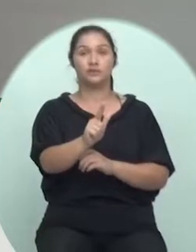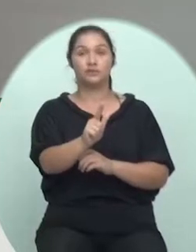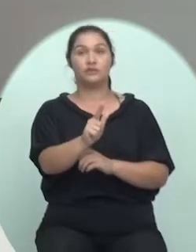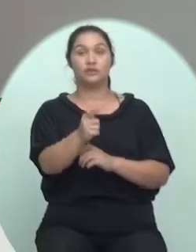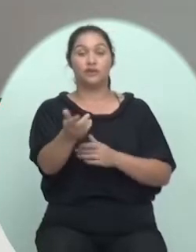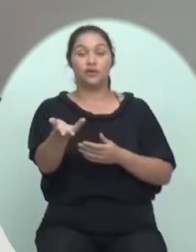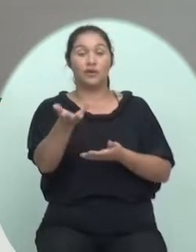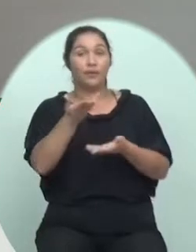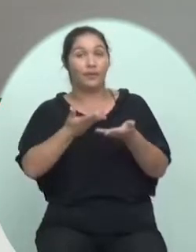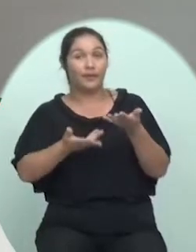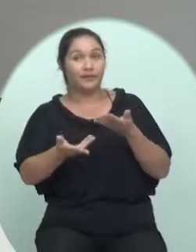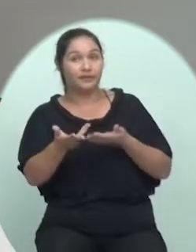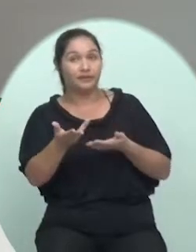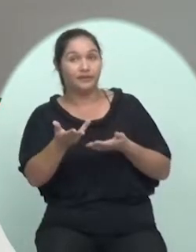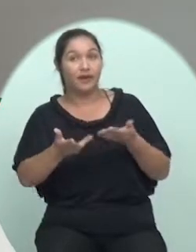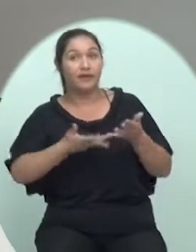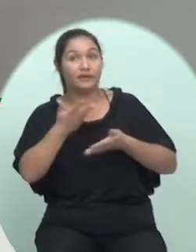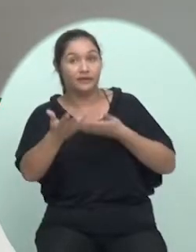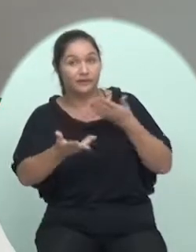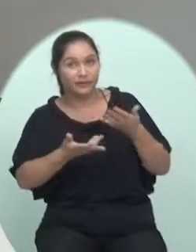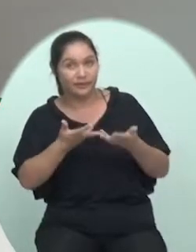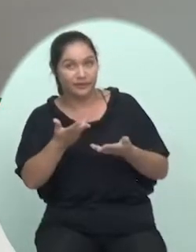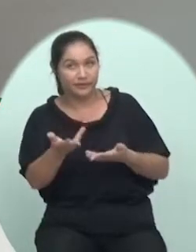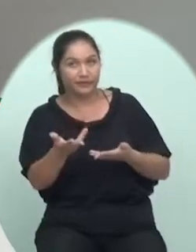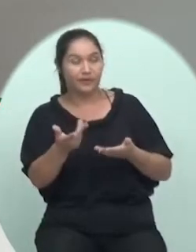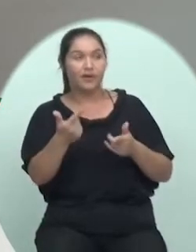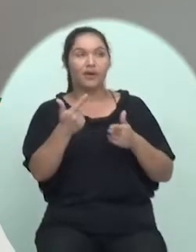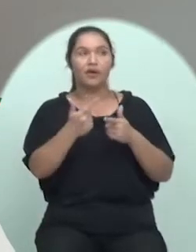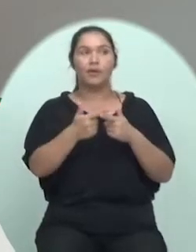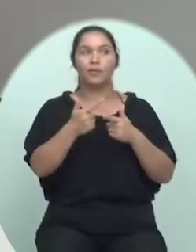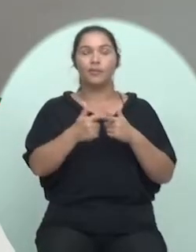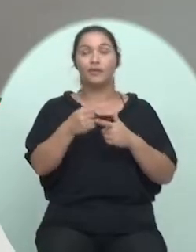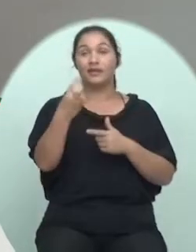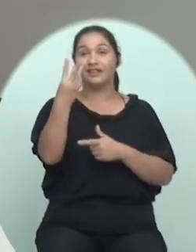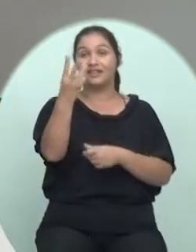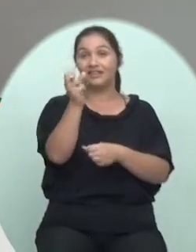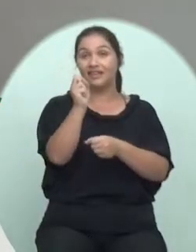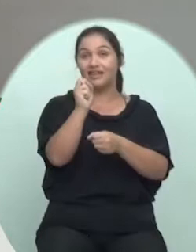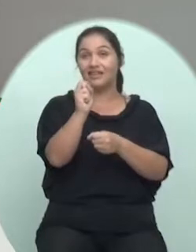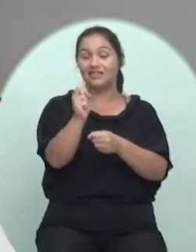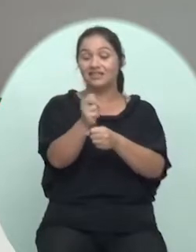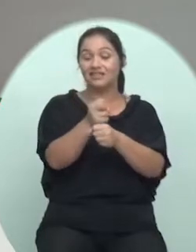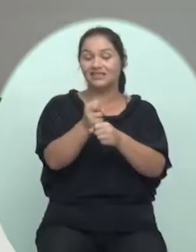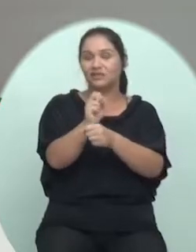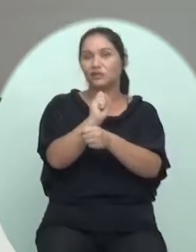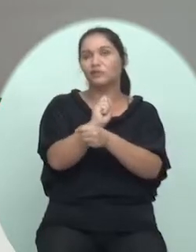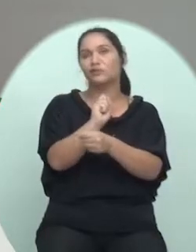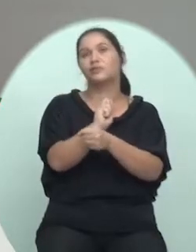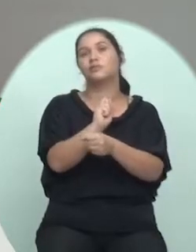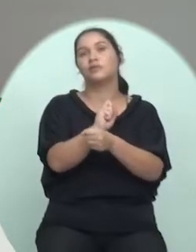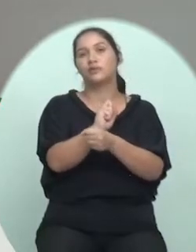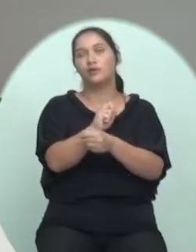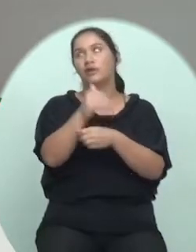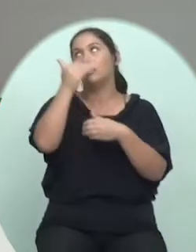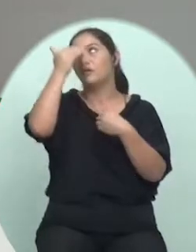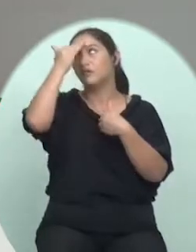de espera de um retorno de um neurologista, graças a Deus, a senhora foi atendida no dia de ontem.